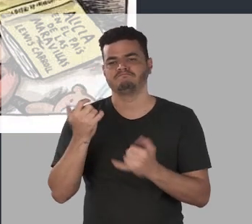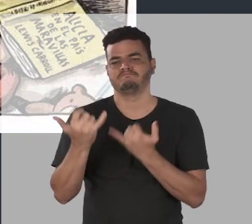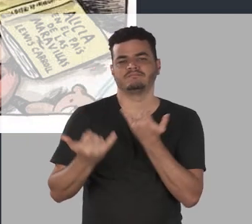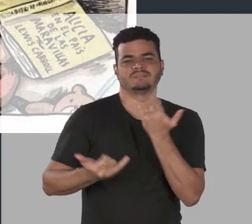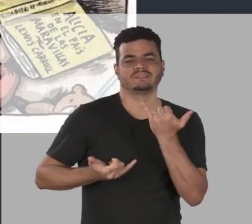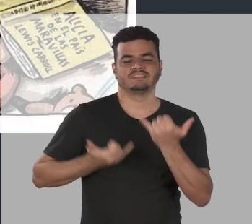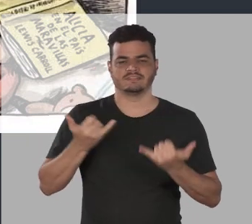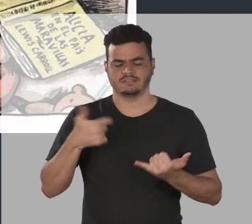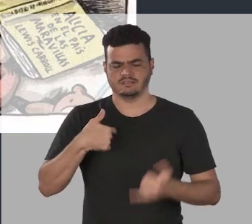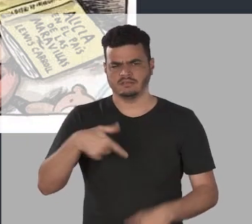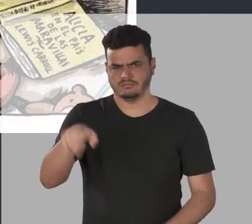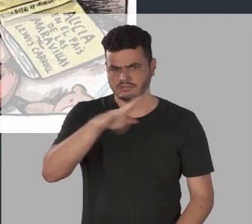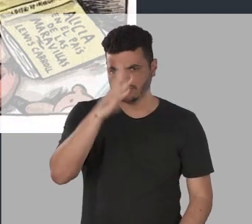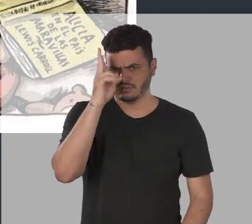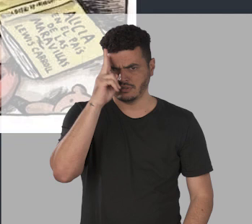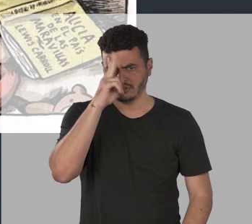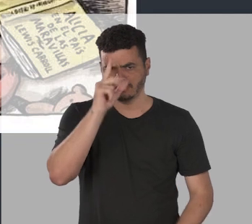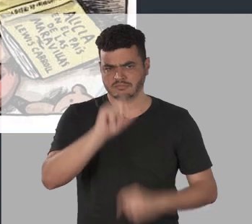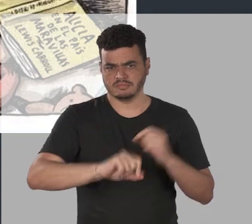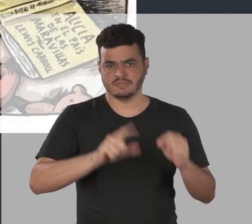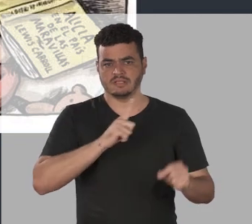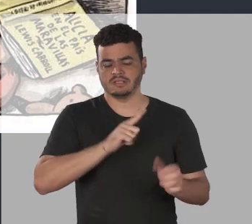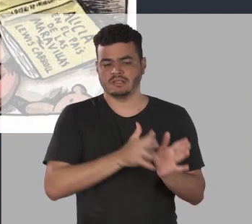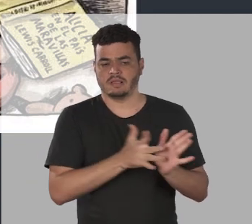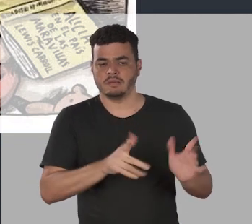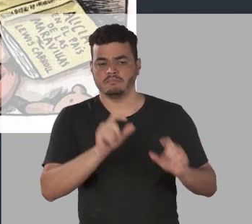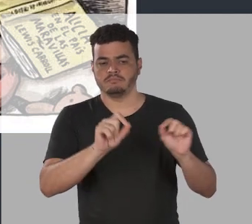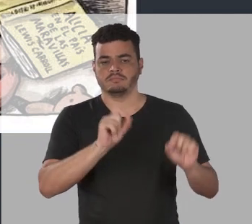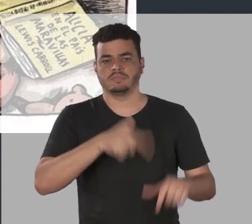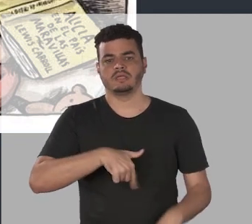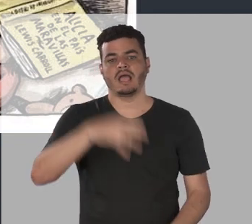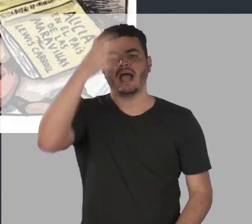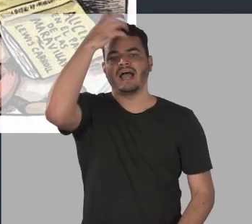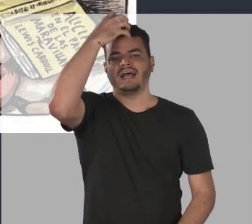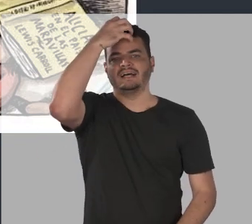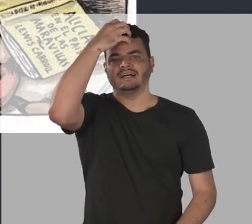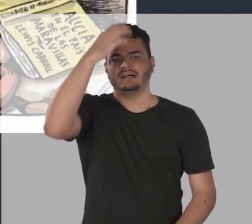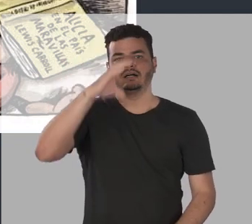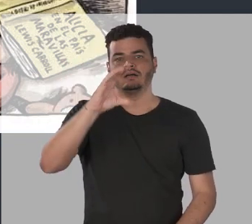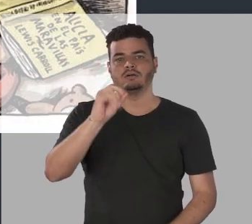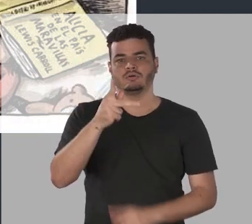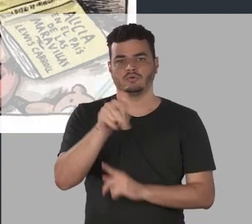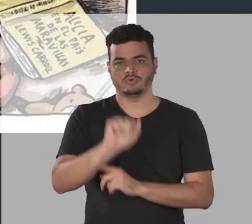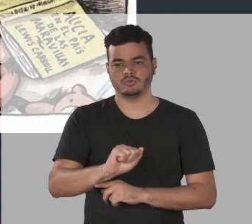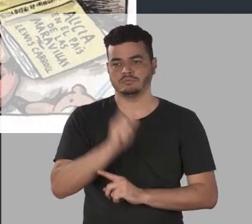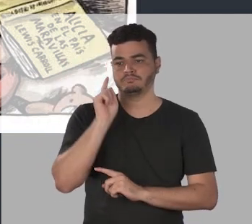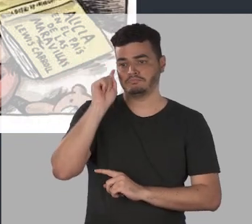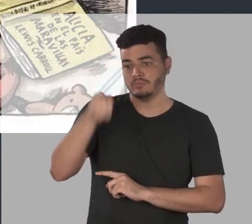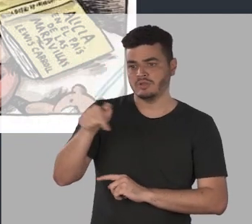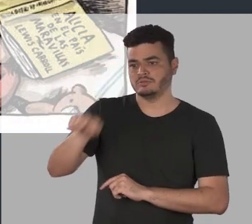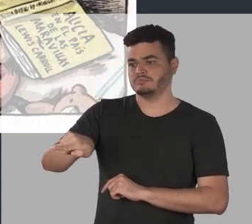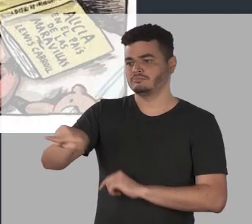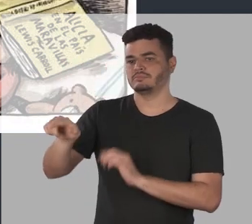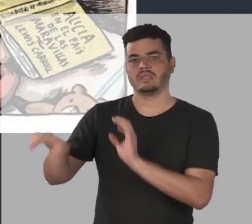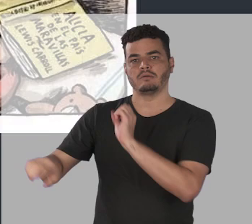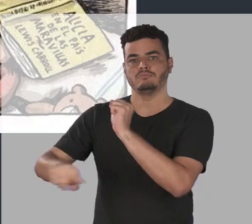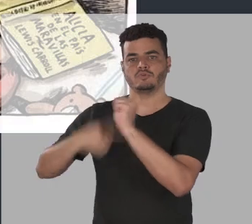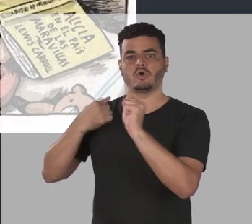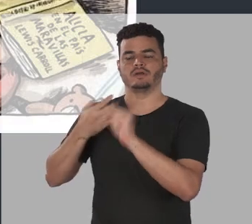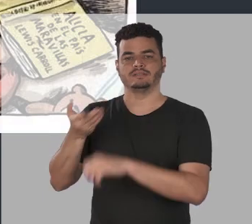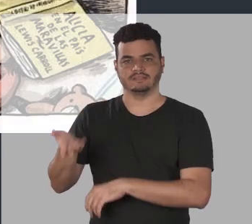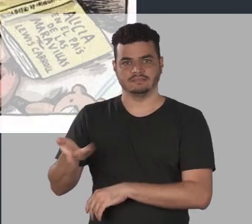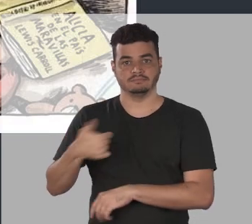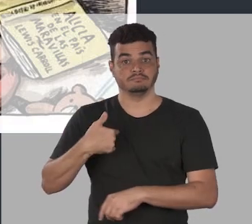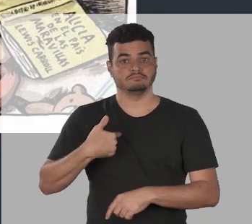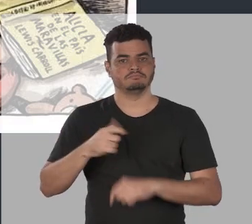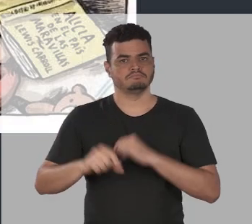de... Tem uma cena, não sei se vocês se lembram, quando a rainha de copas disse, né, para cortar-lhe a cabeça. E